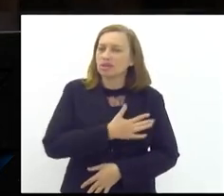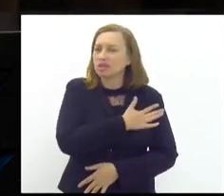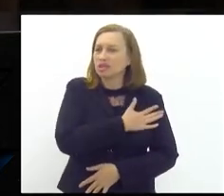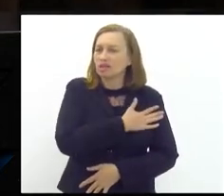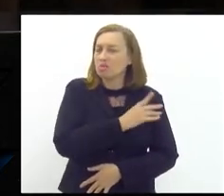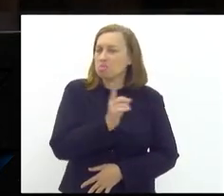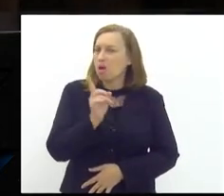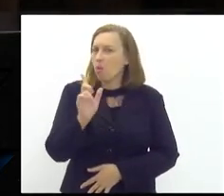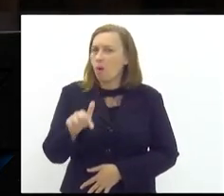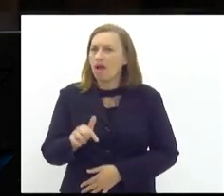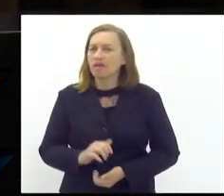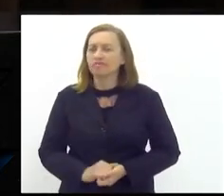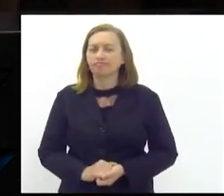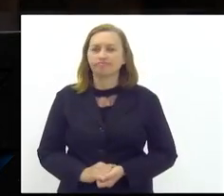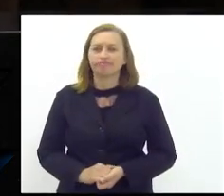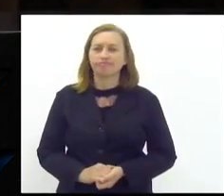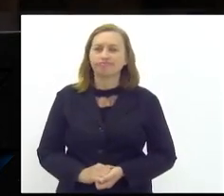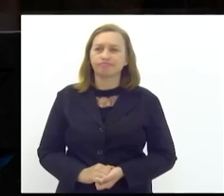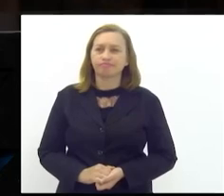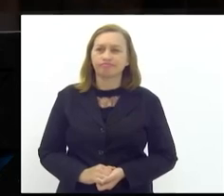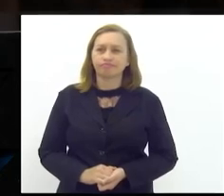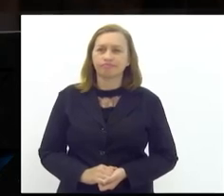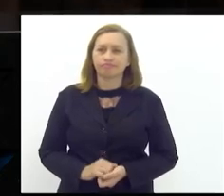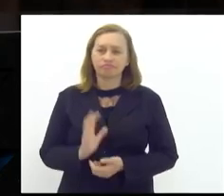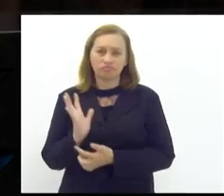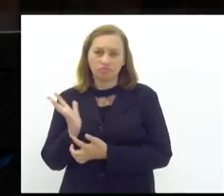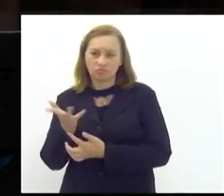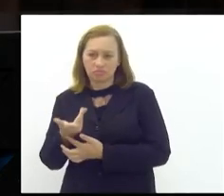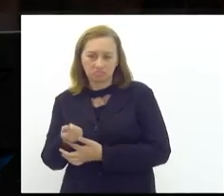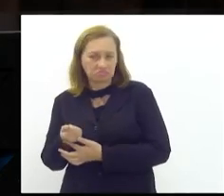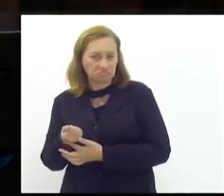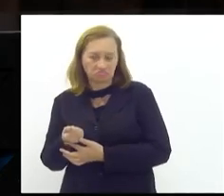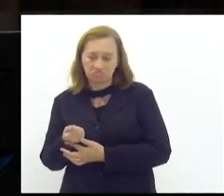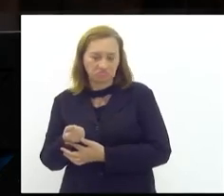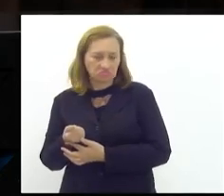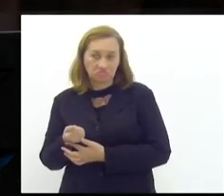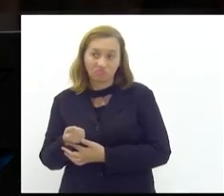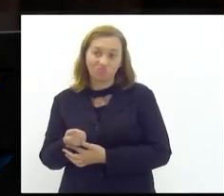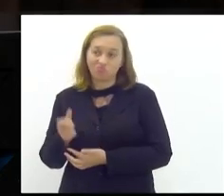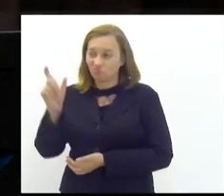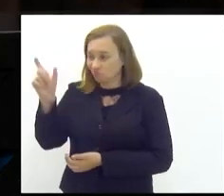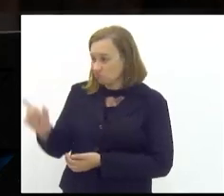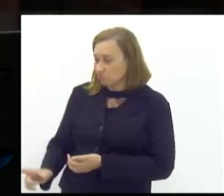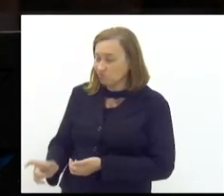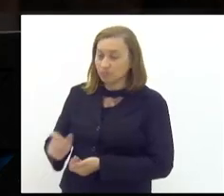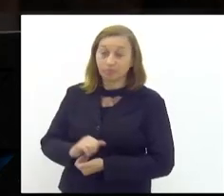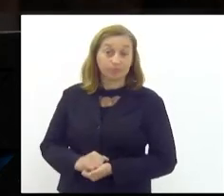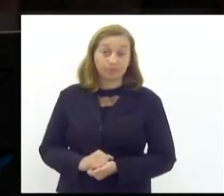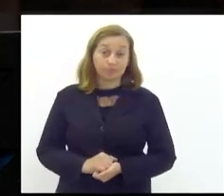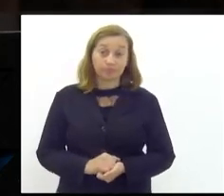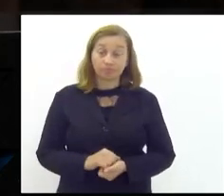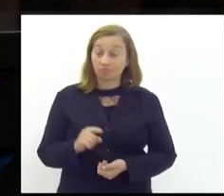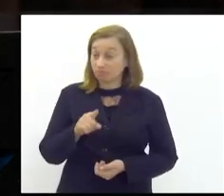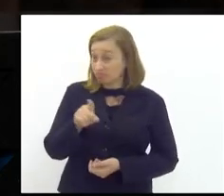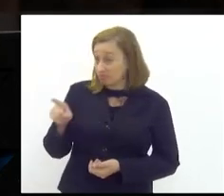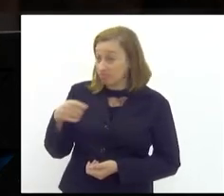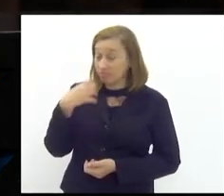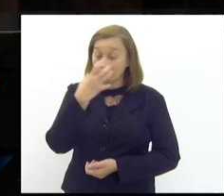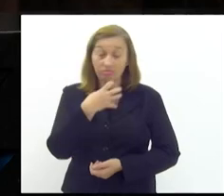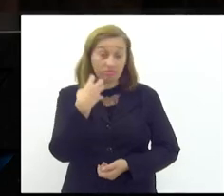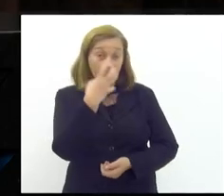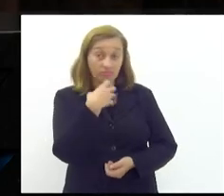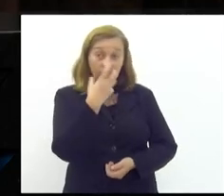não é os artistas não são aqueles que cantam